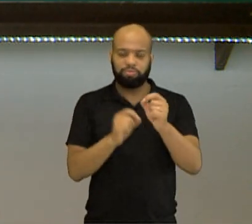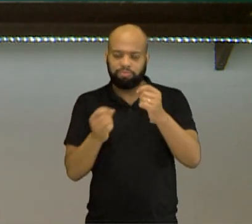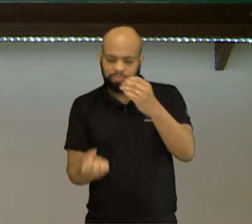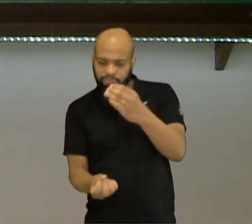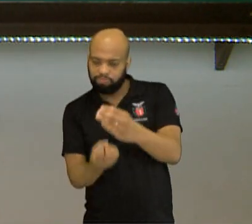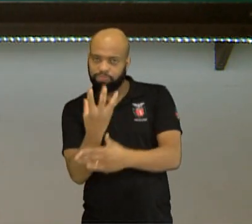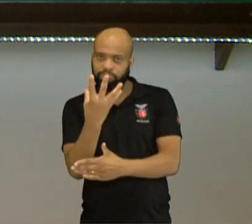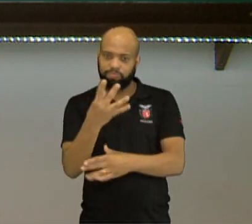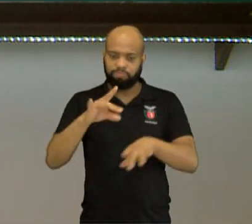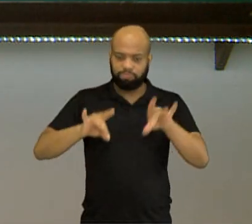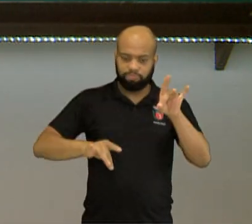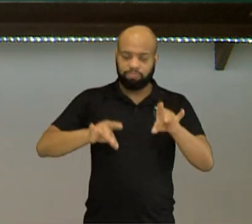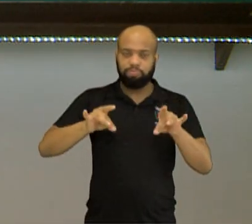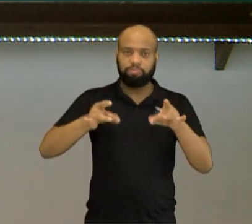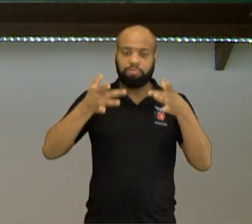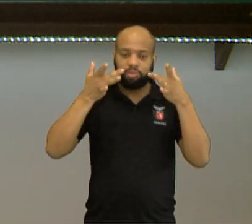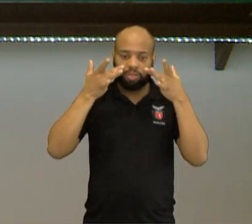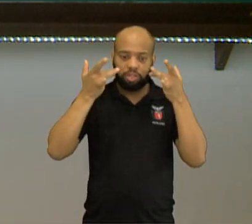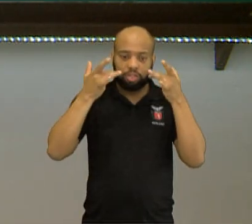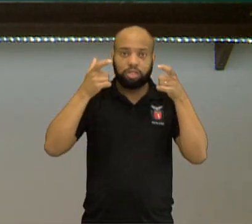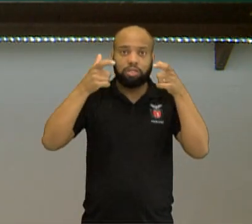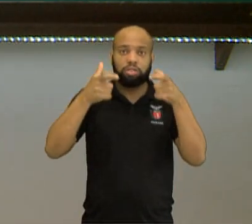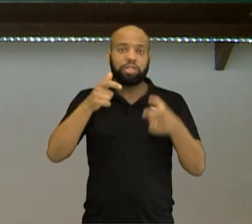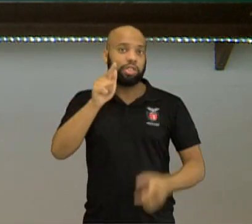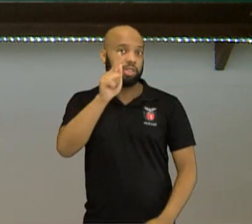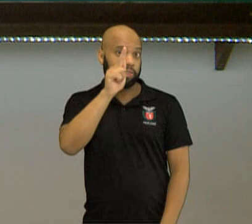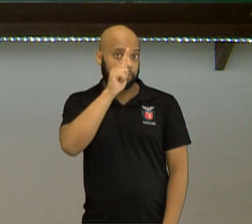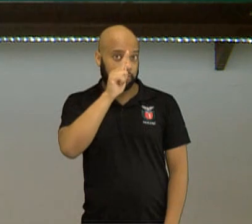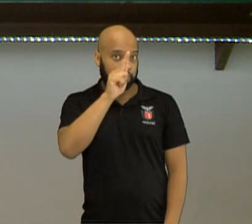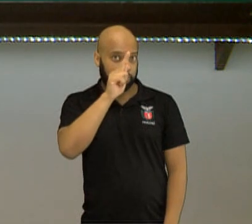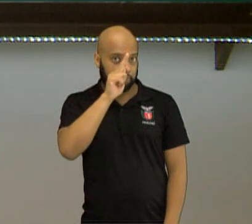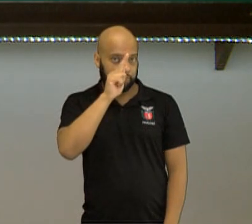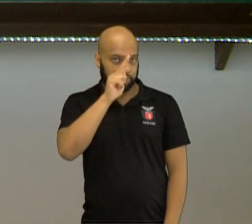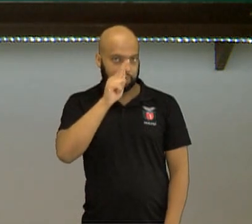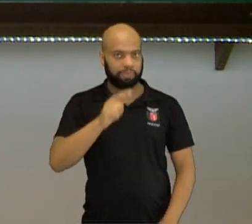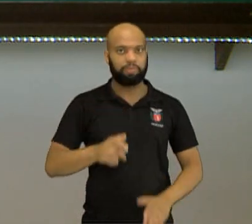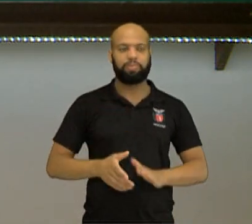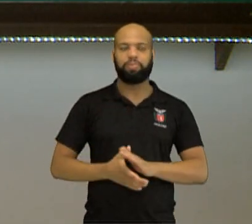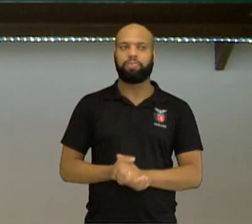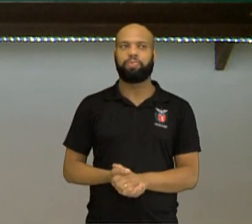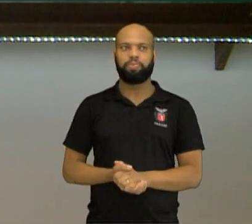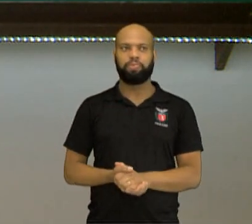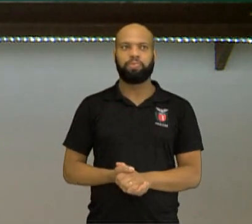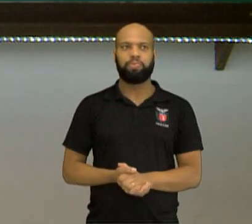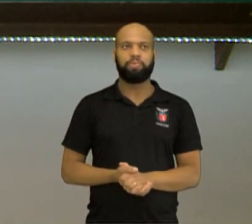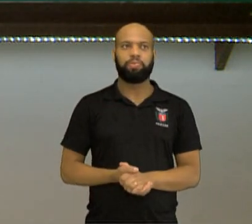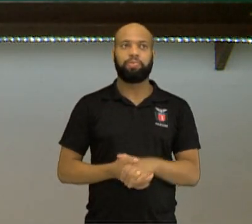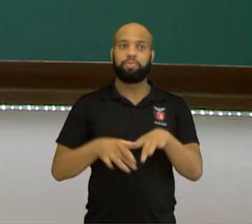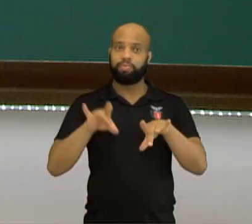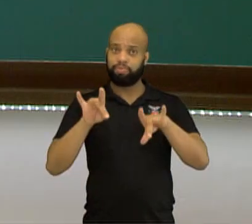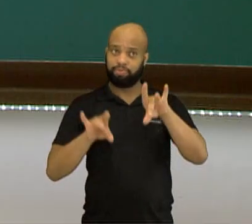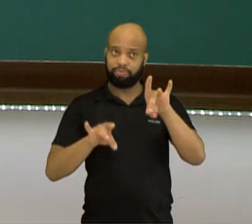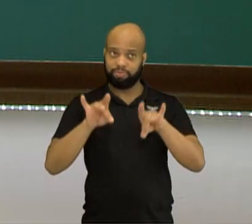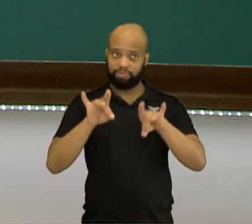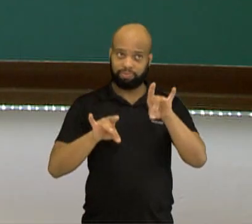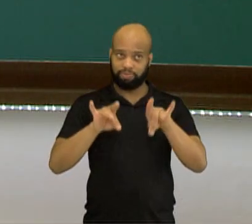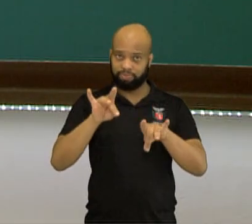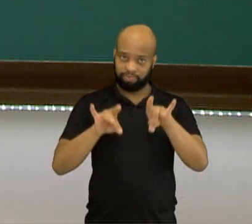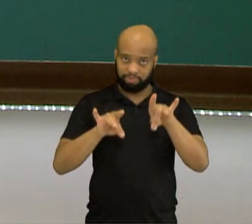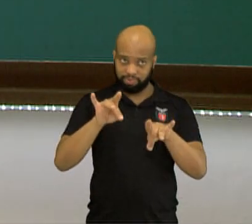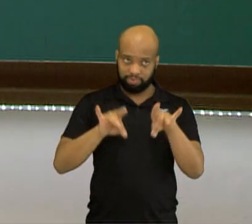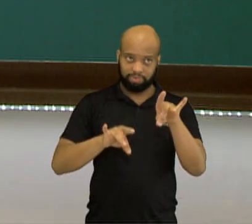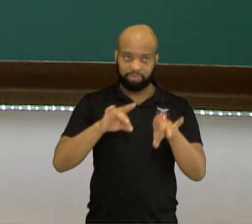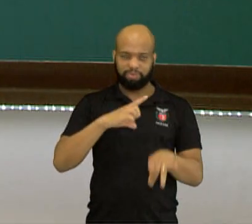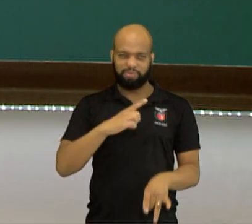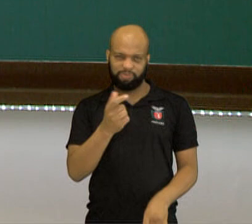do teatro na Grécia Antiga, especificamente. Teatro ou theatron, né?